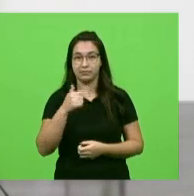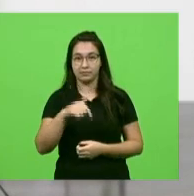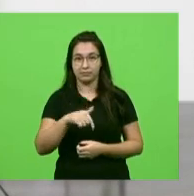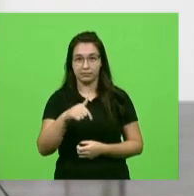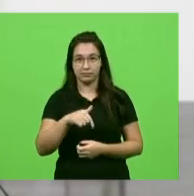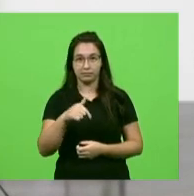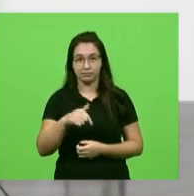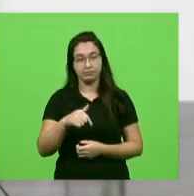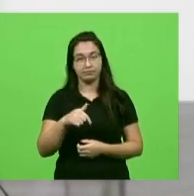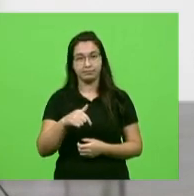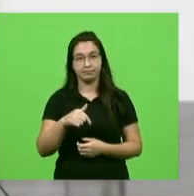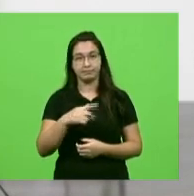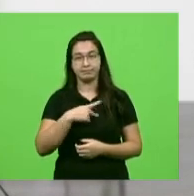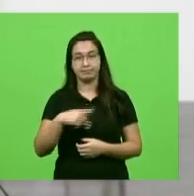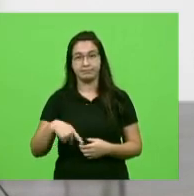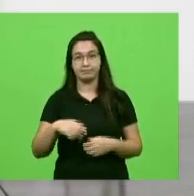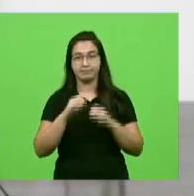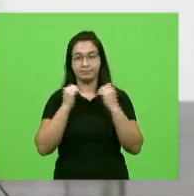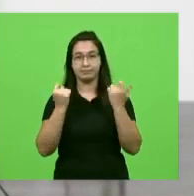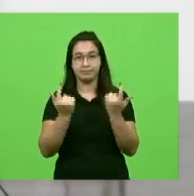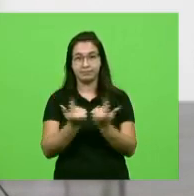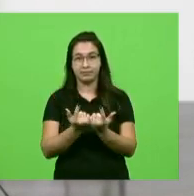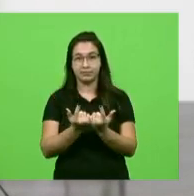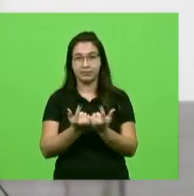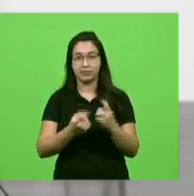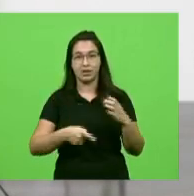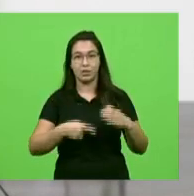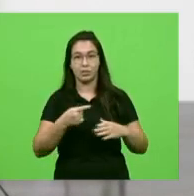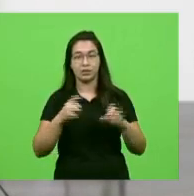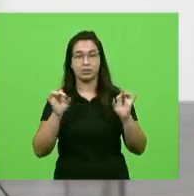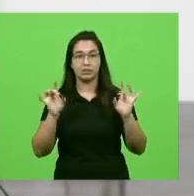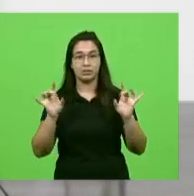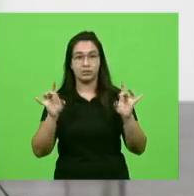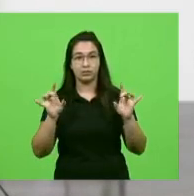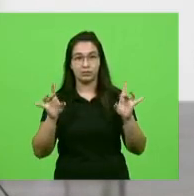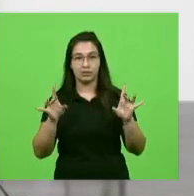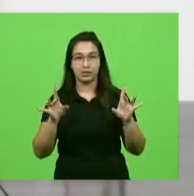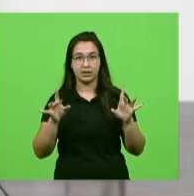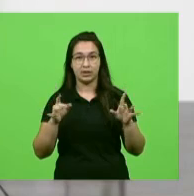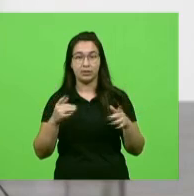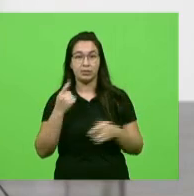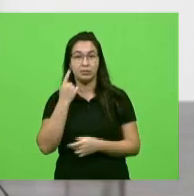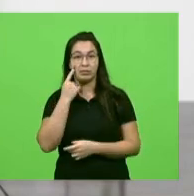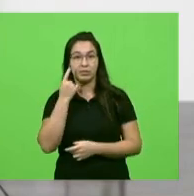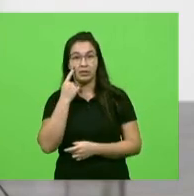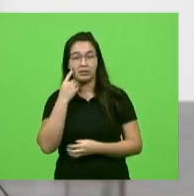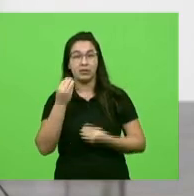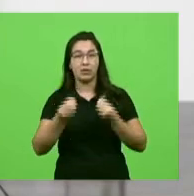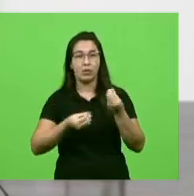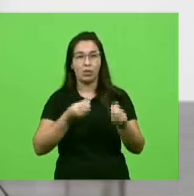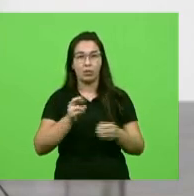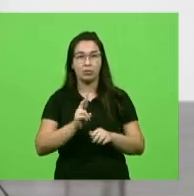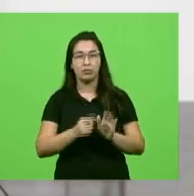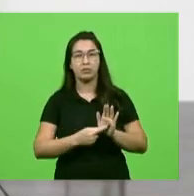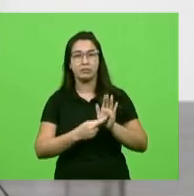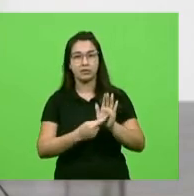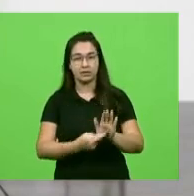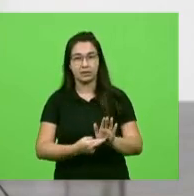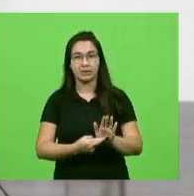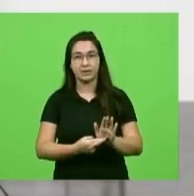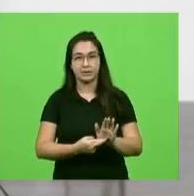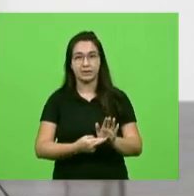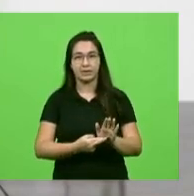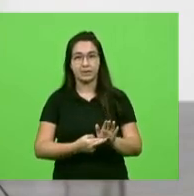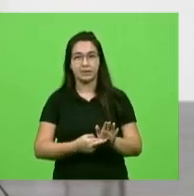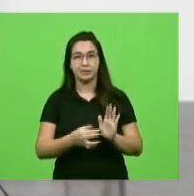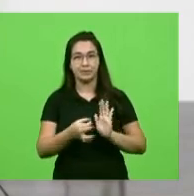Legislativa de Santa Catarina, a comissão especial instituída para a apuração da representação ofereceu parecer pelo